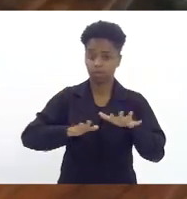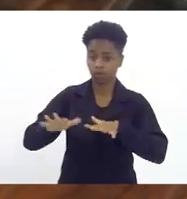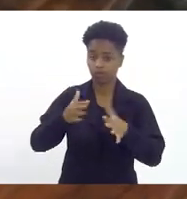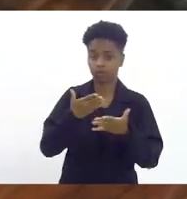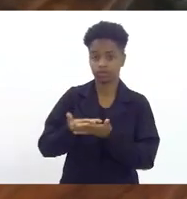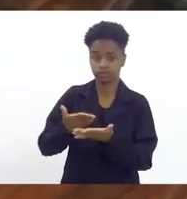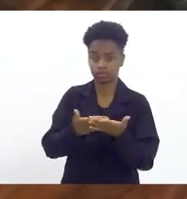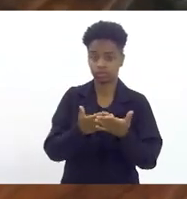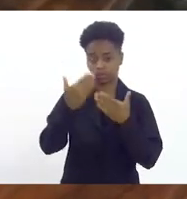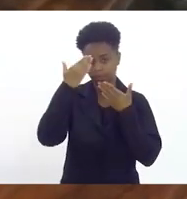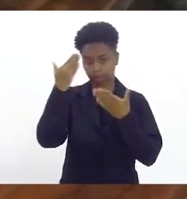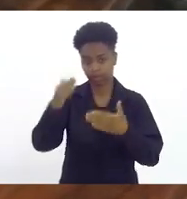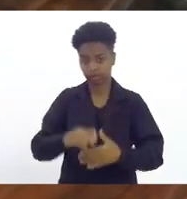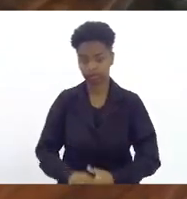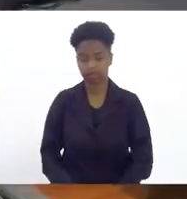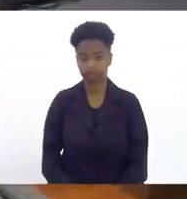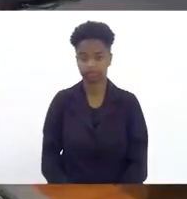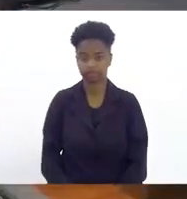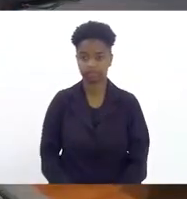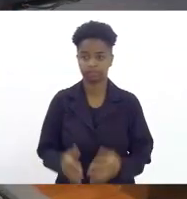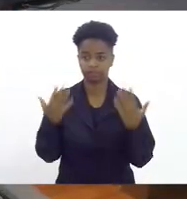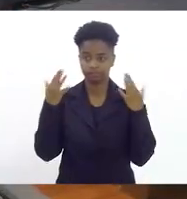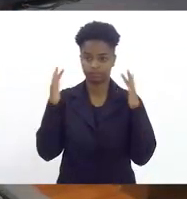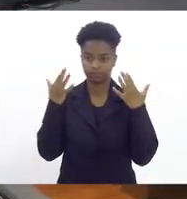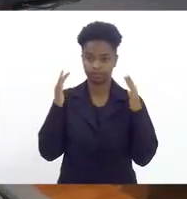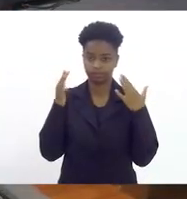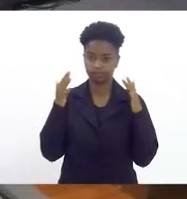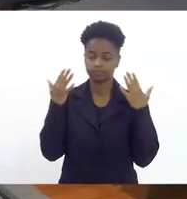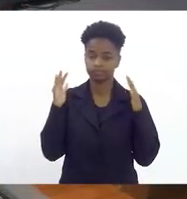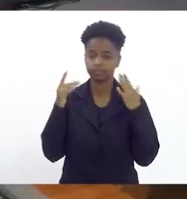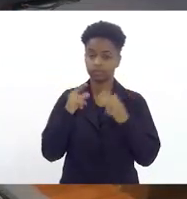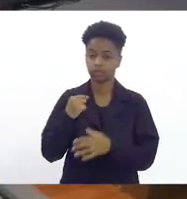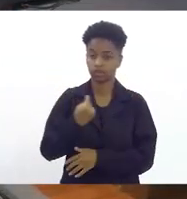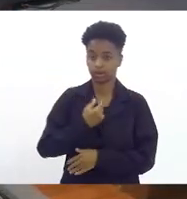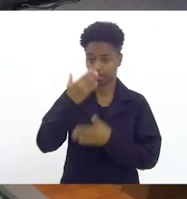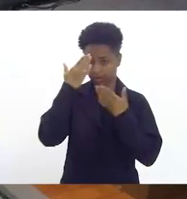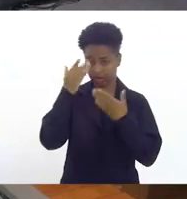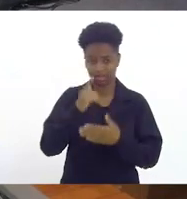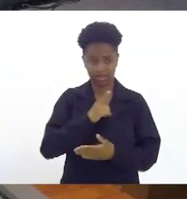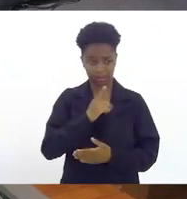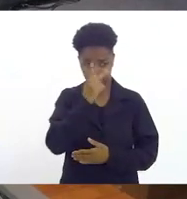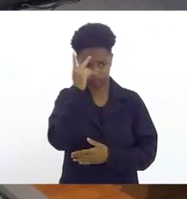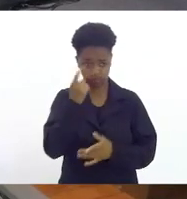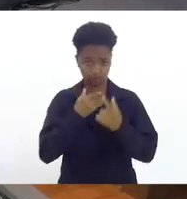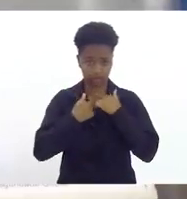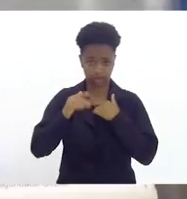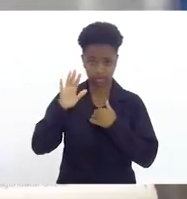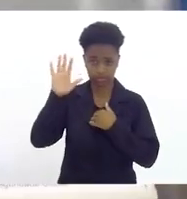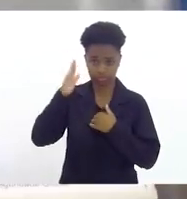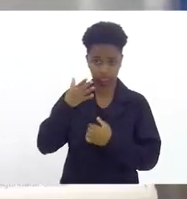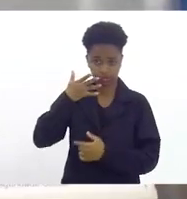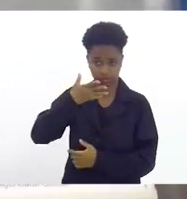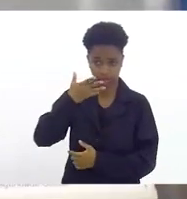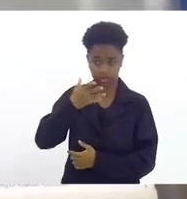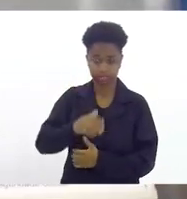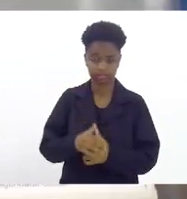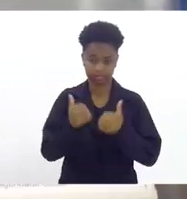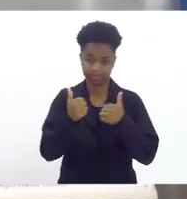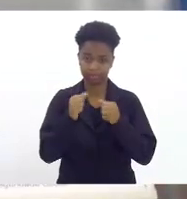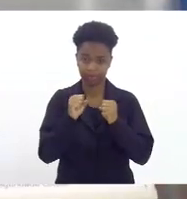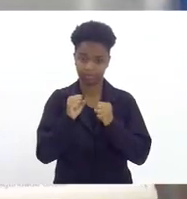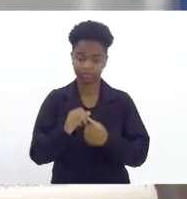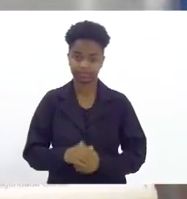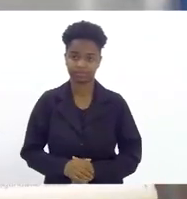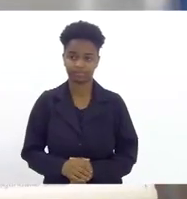células Gama Muito obrigado acho que agradecemos alguém mais gostaria de fazer outra palavra o sindicato